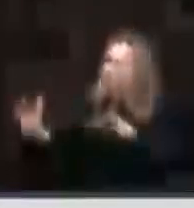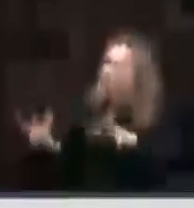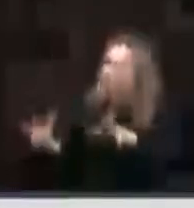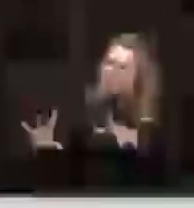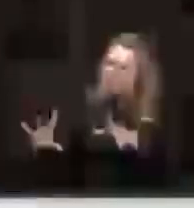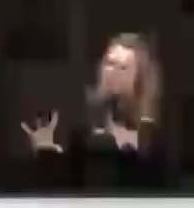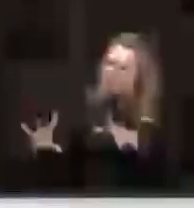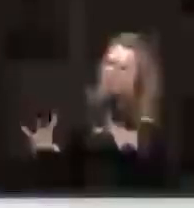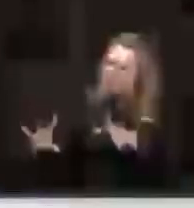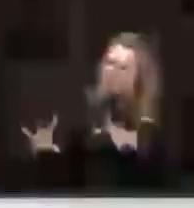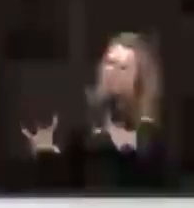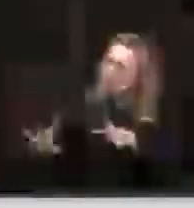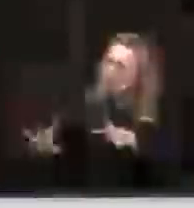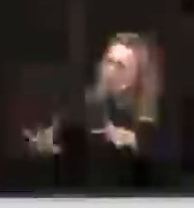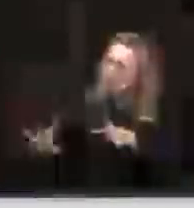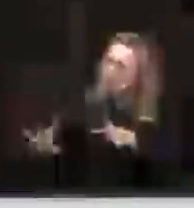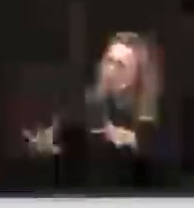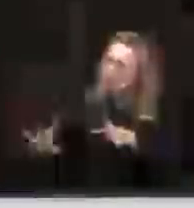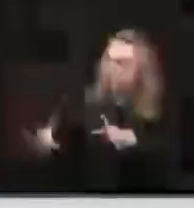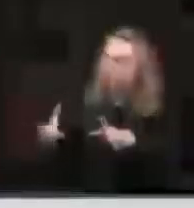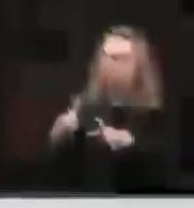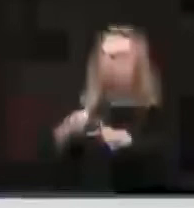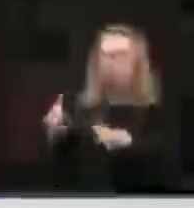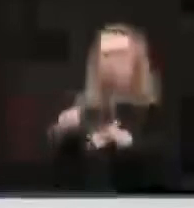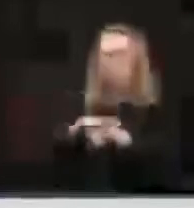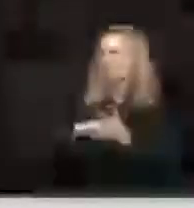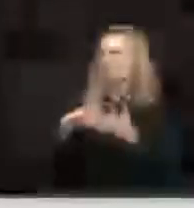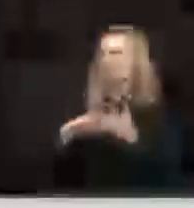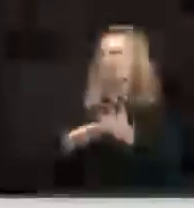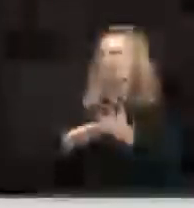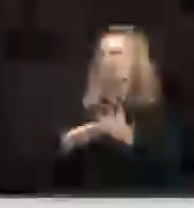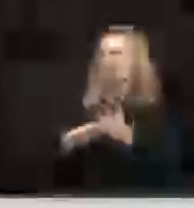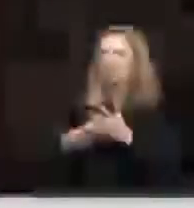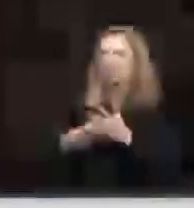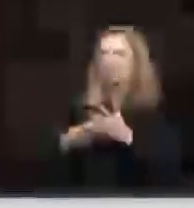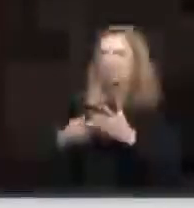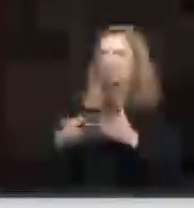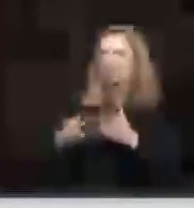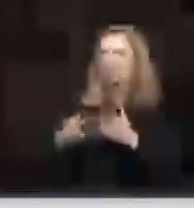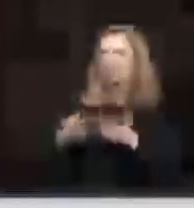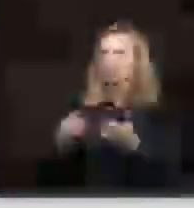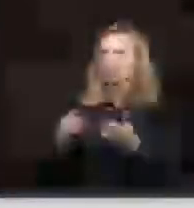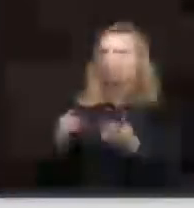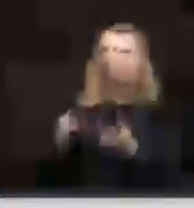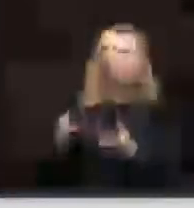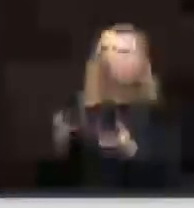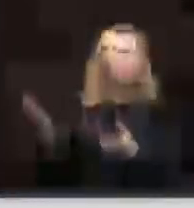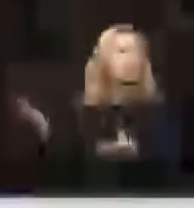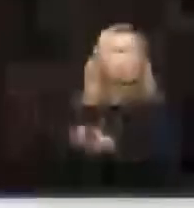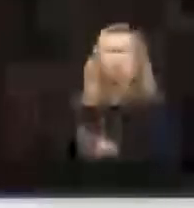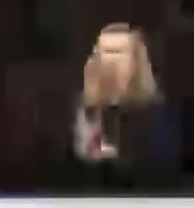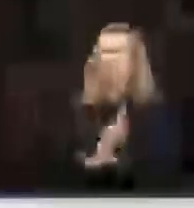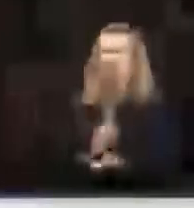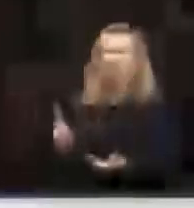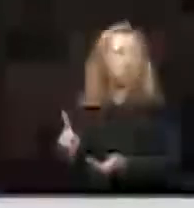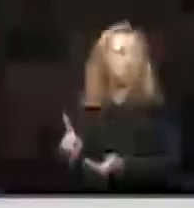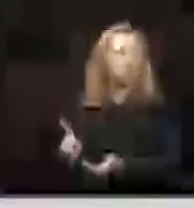a liberdade não significa não processar em decorrência da prática de um